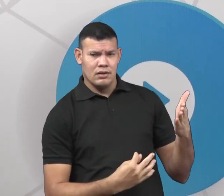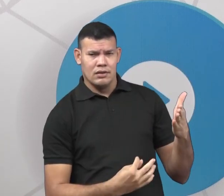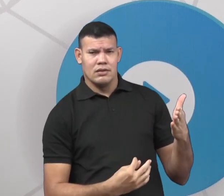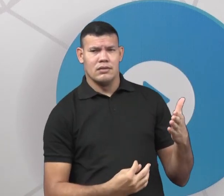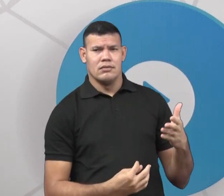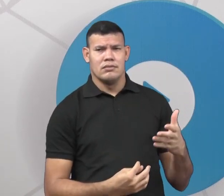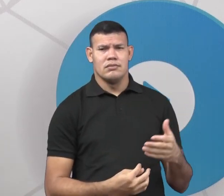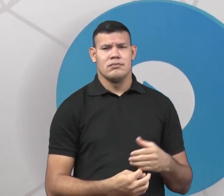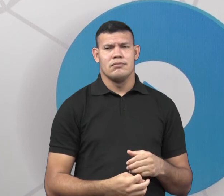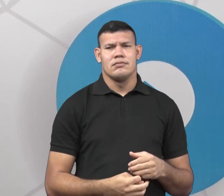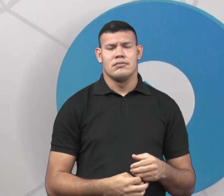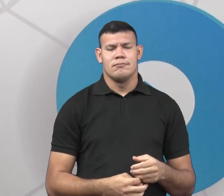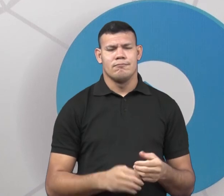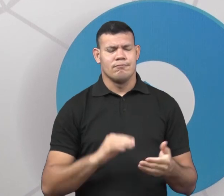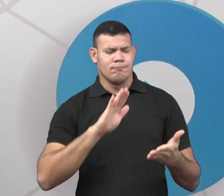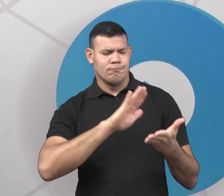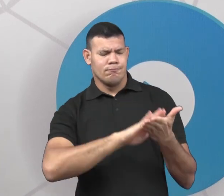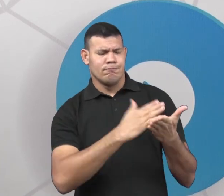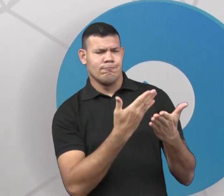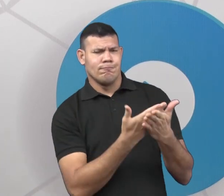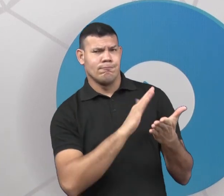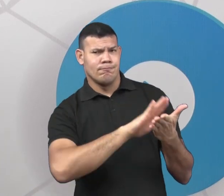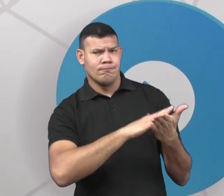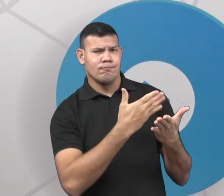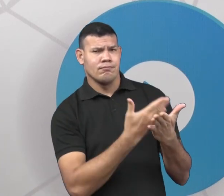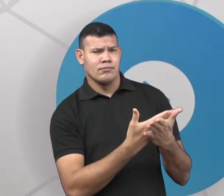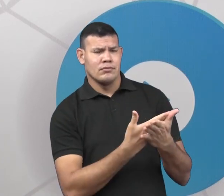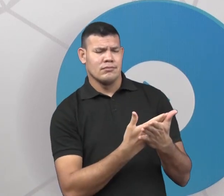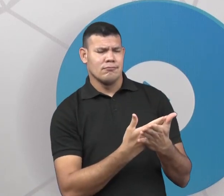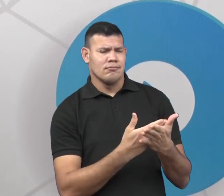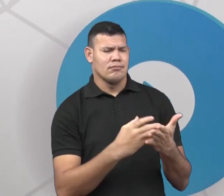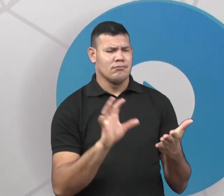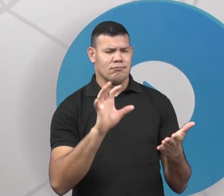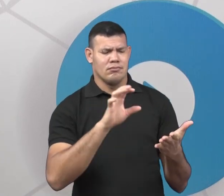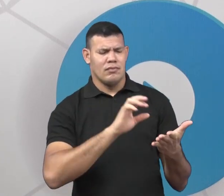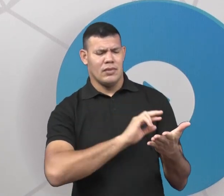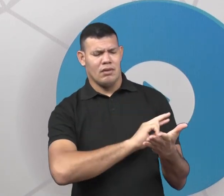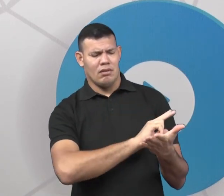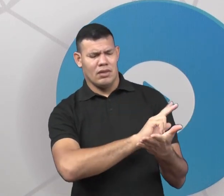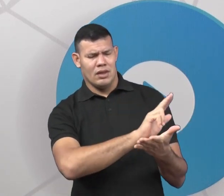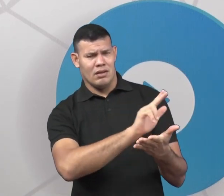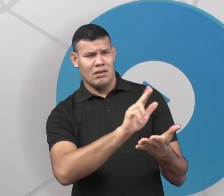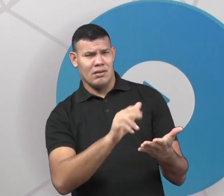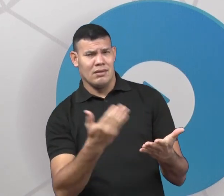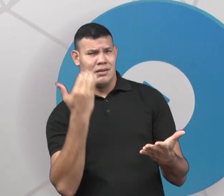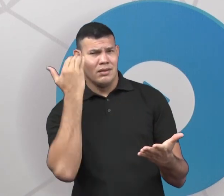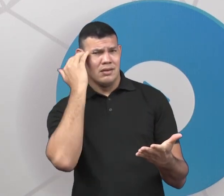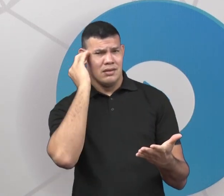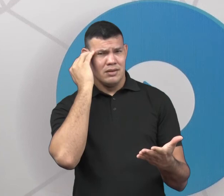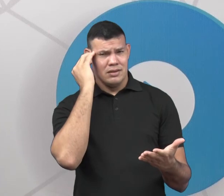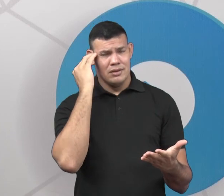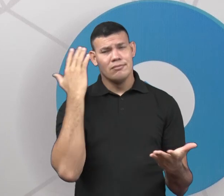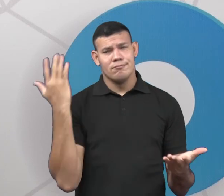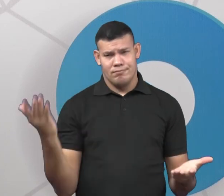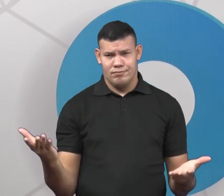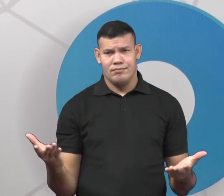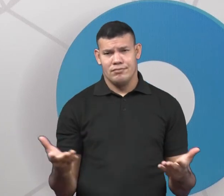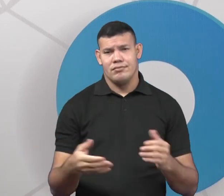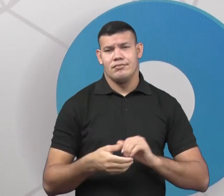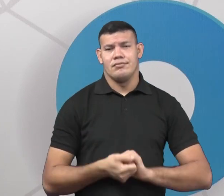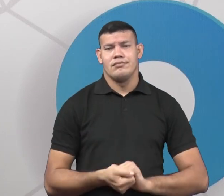ser interpretado, trazendo vários significados, o que é chamado de